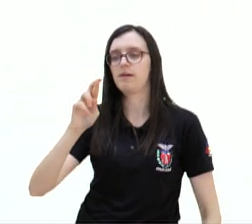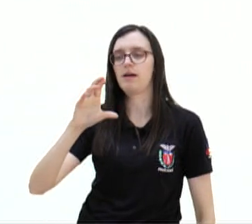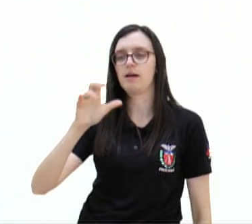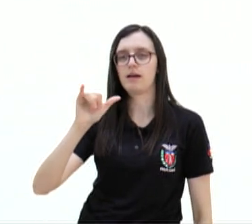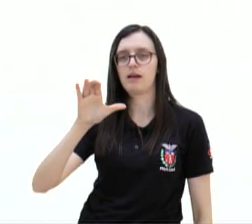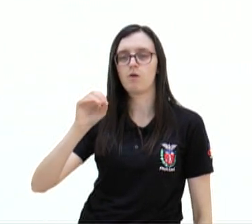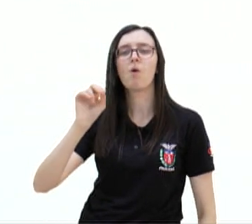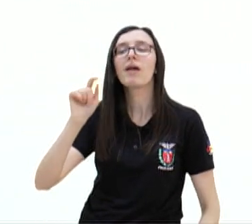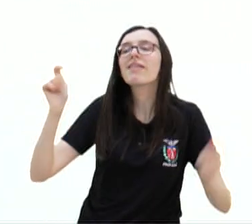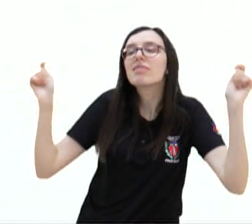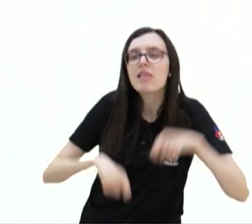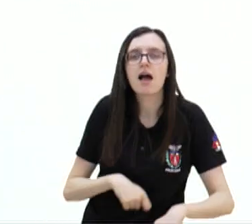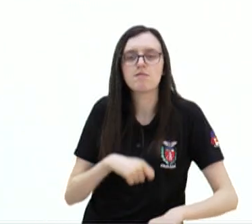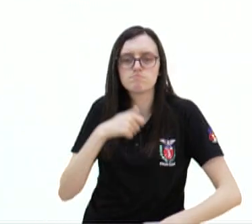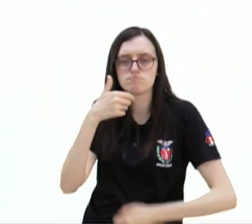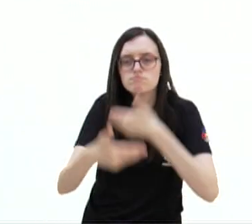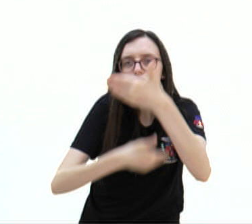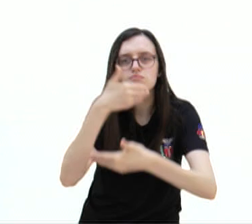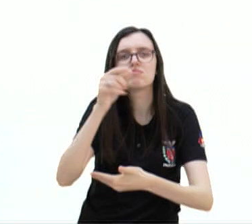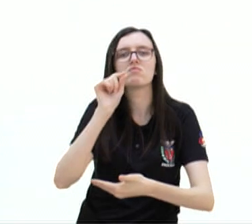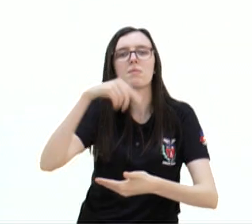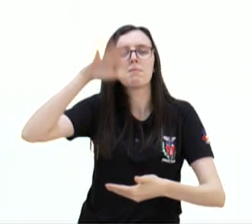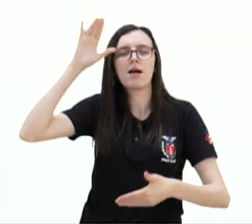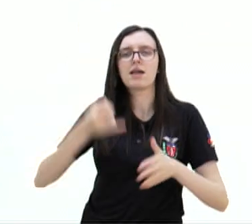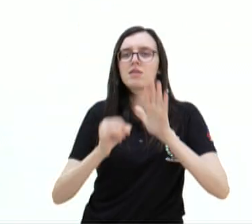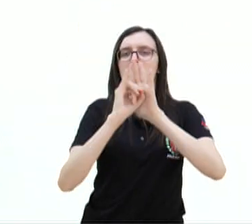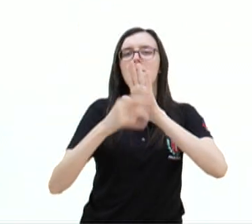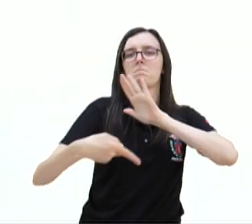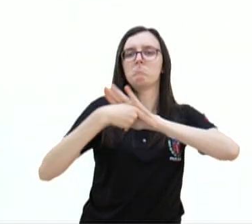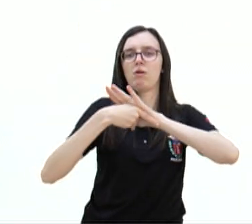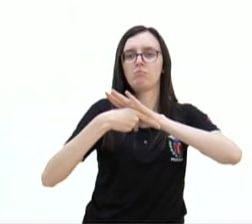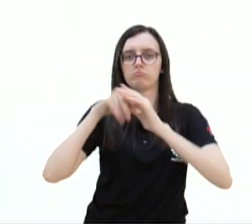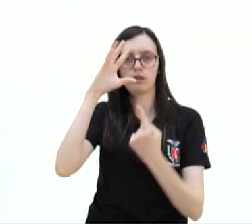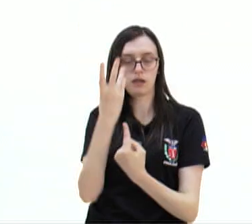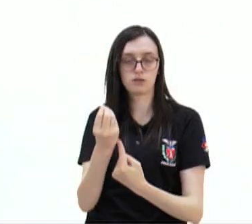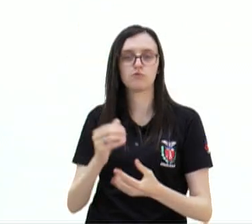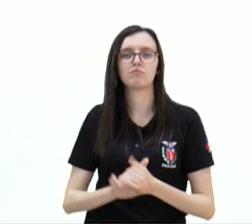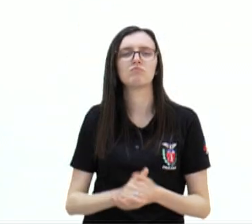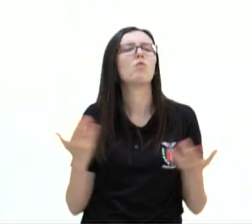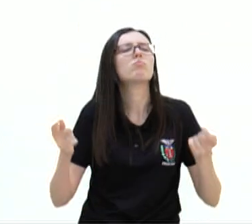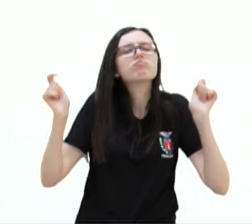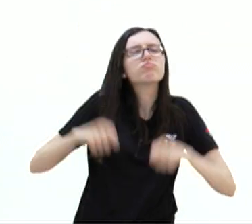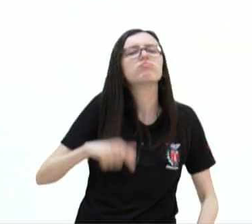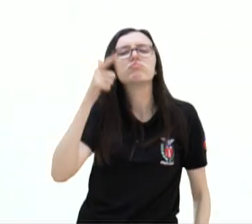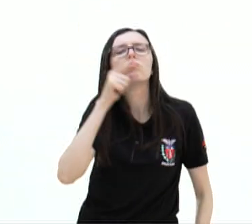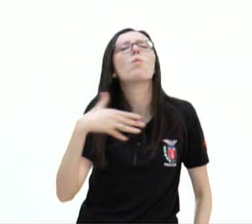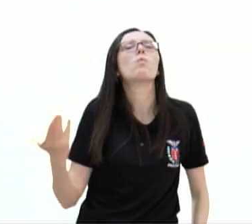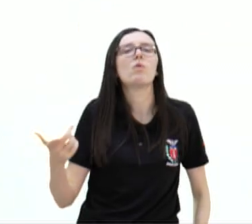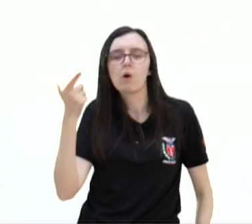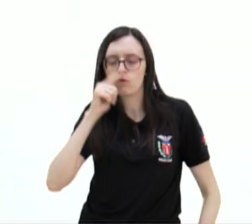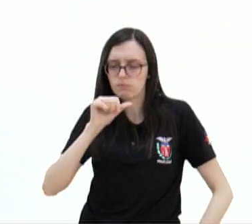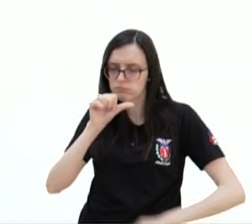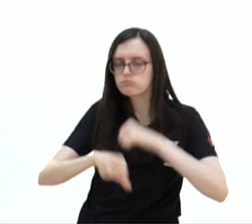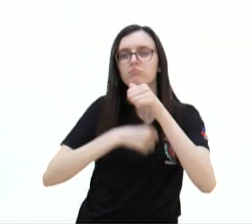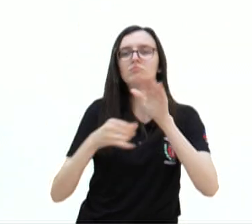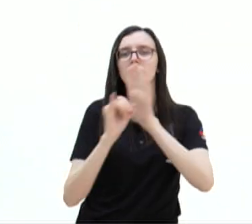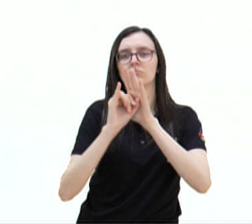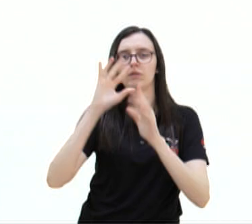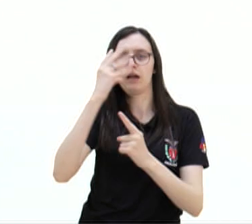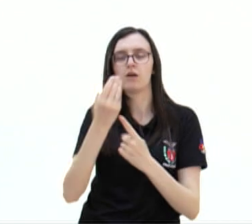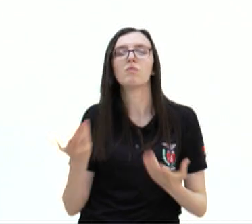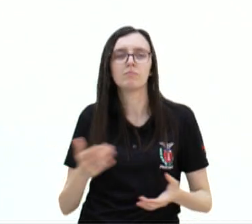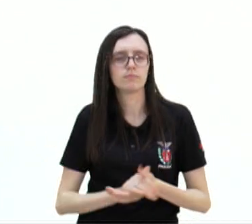o que possibilitou o crescimento de uma identidade artística? O que possibilitou o crescimento da identidade artística?